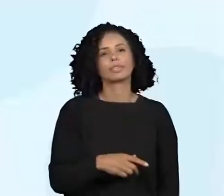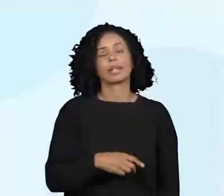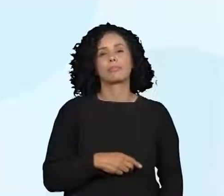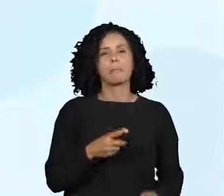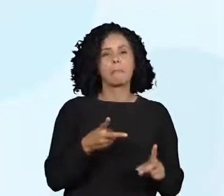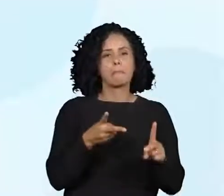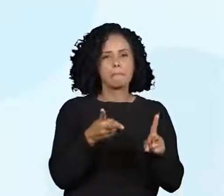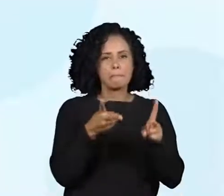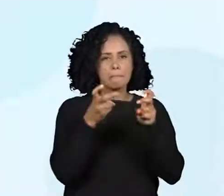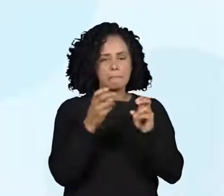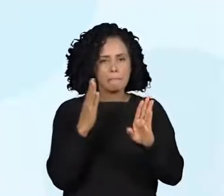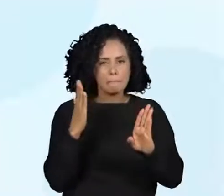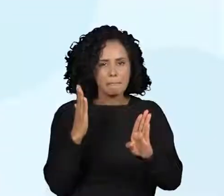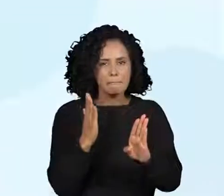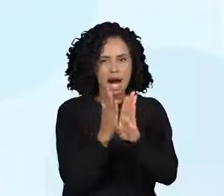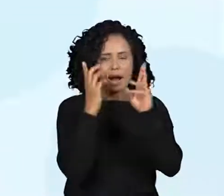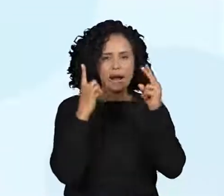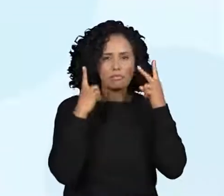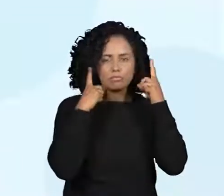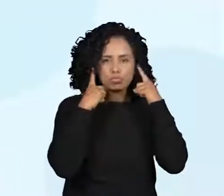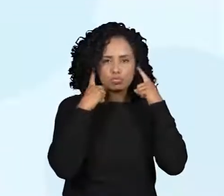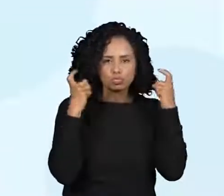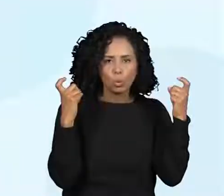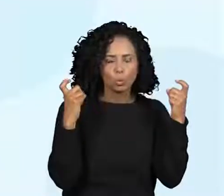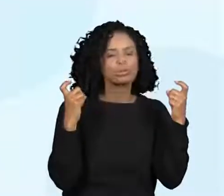identificar uma fonte sonora.